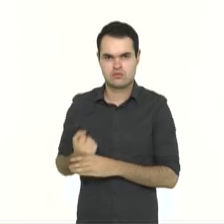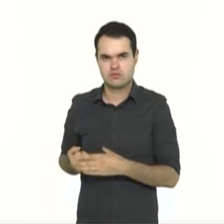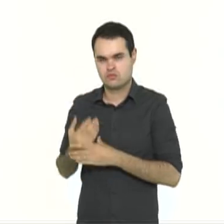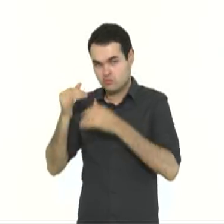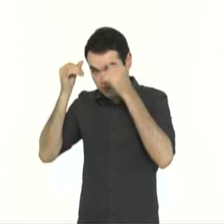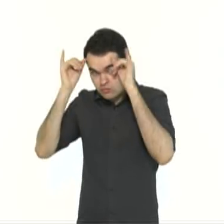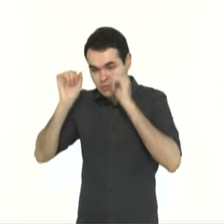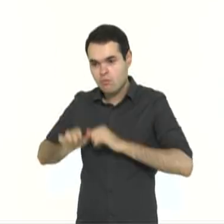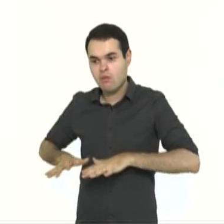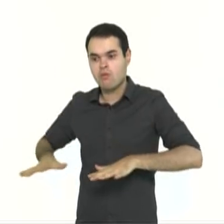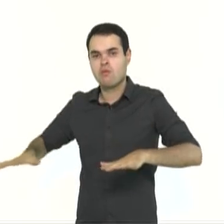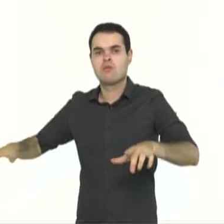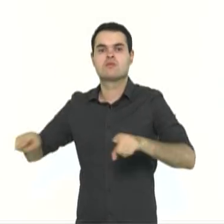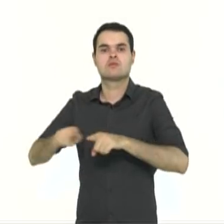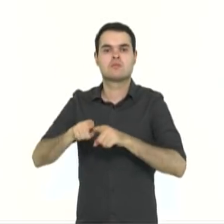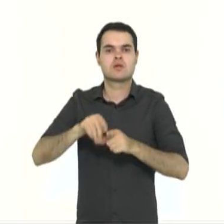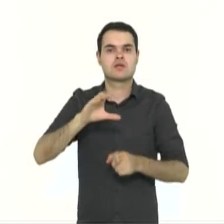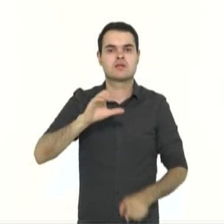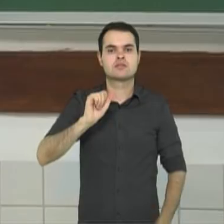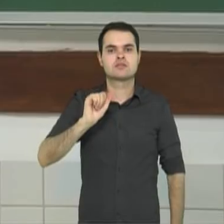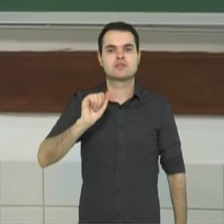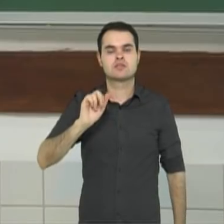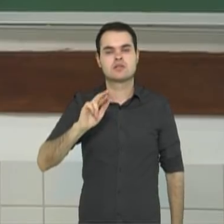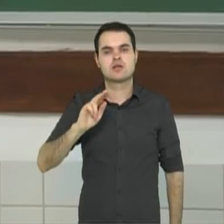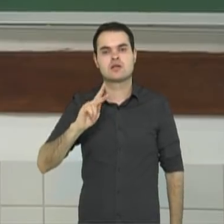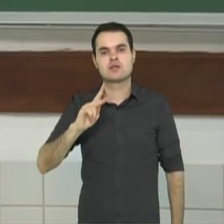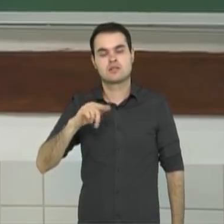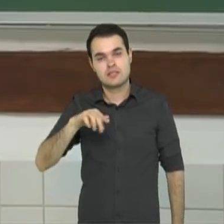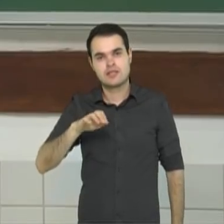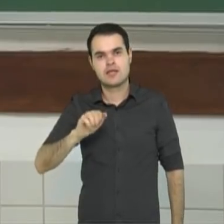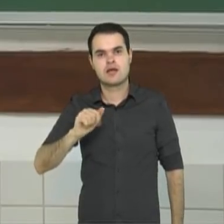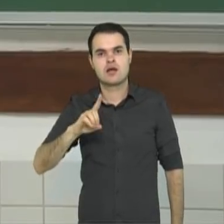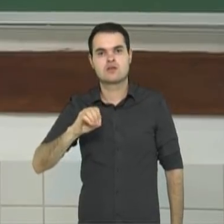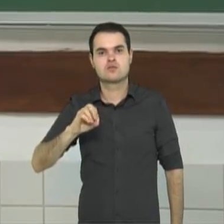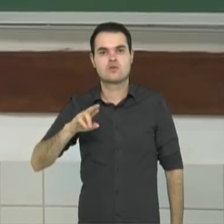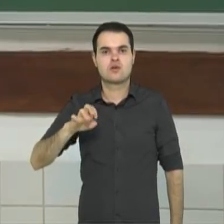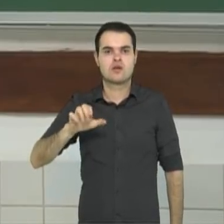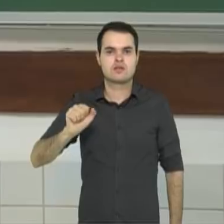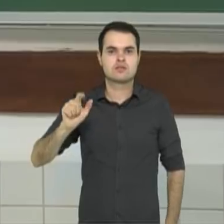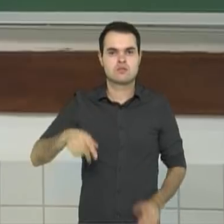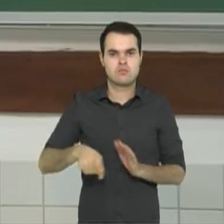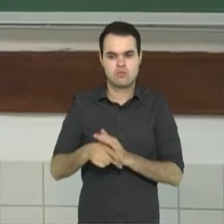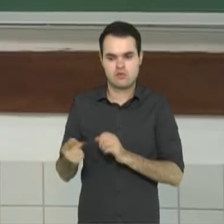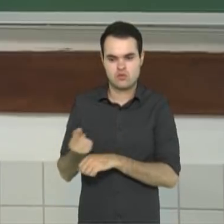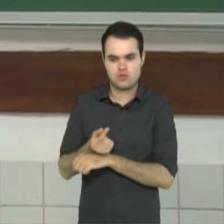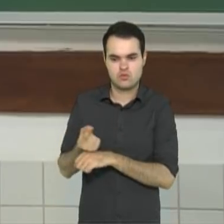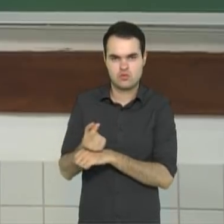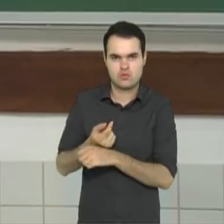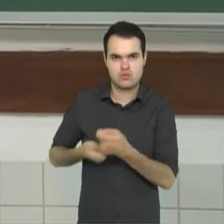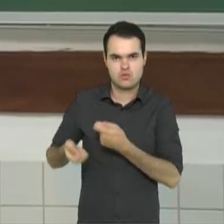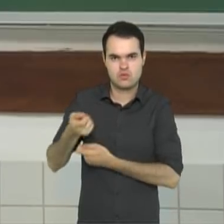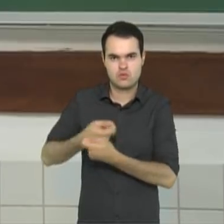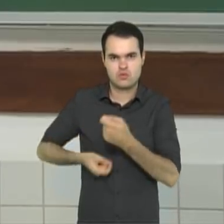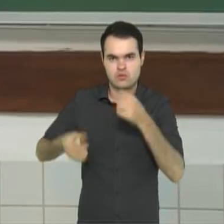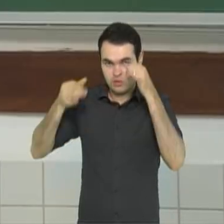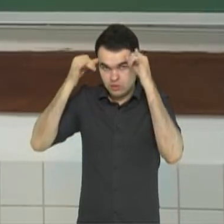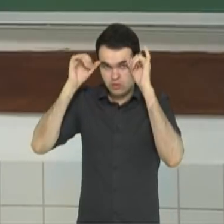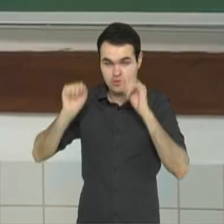surgimento dos charqueadores, não é? A elite do Rio Grande do Sul, a economia do gado no sul do